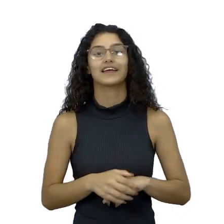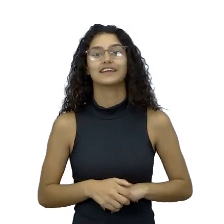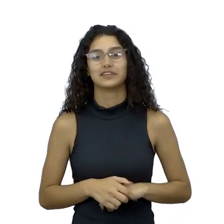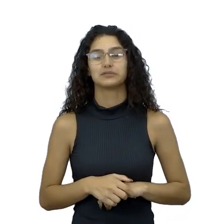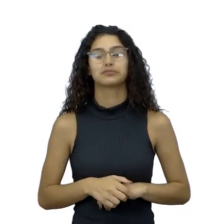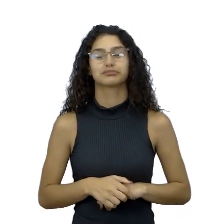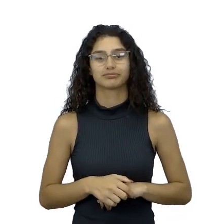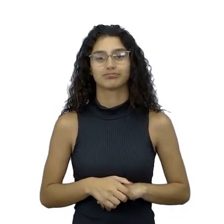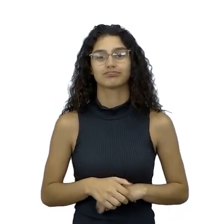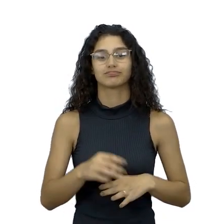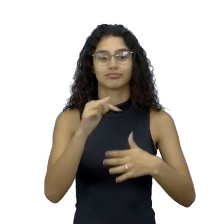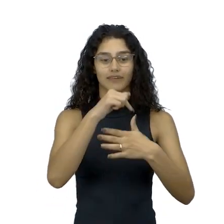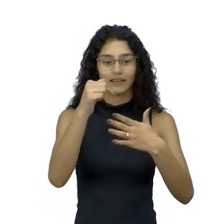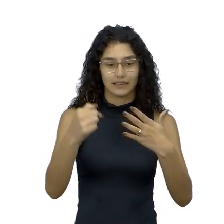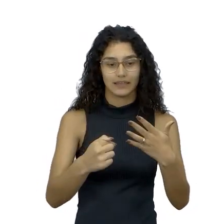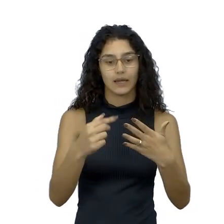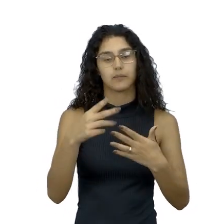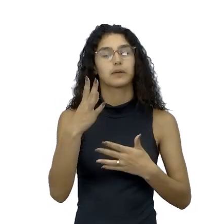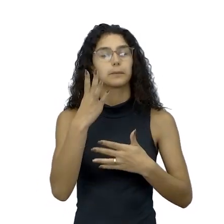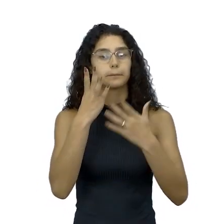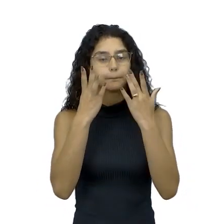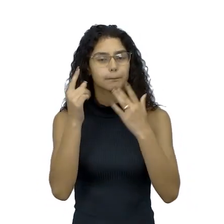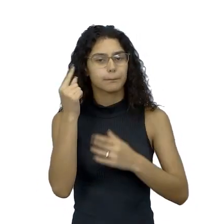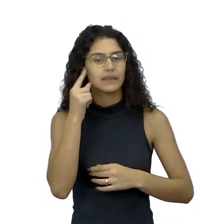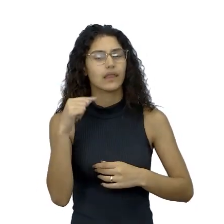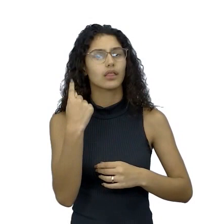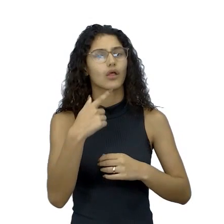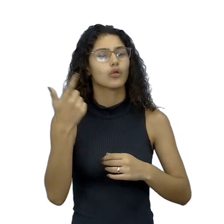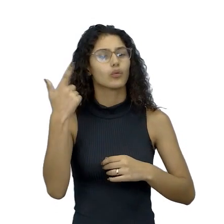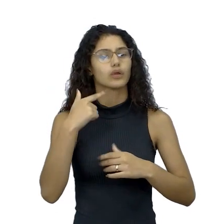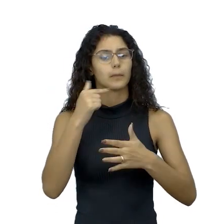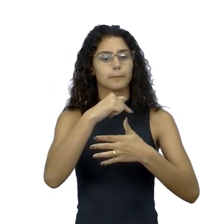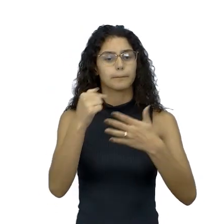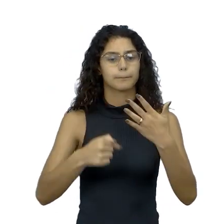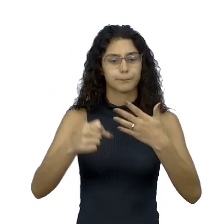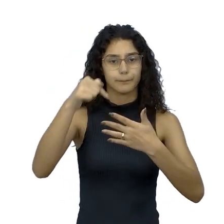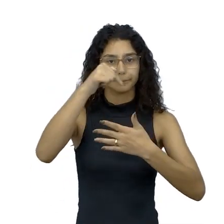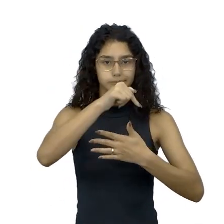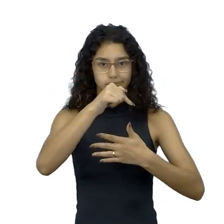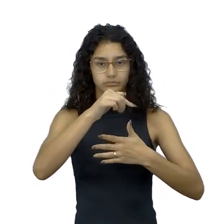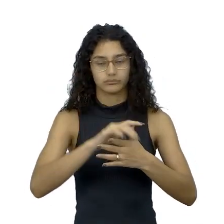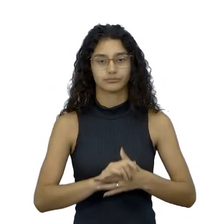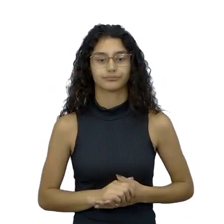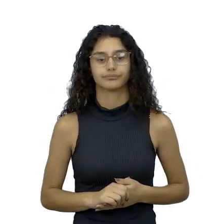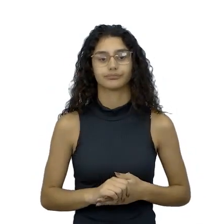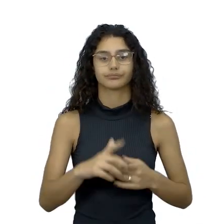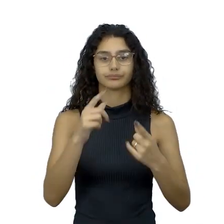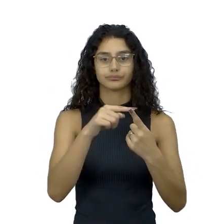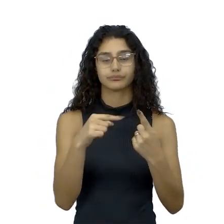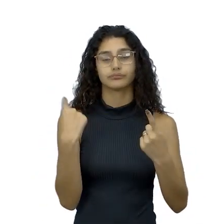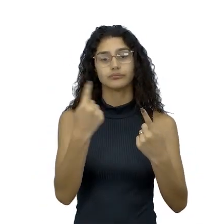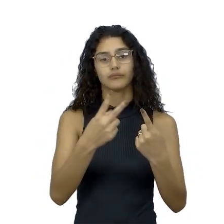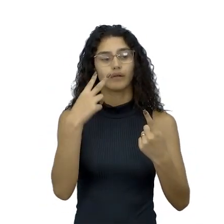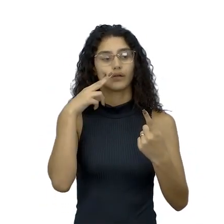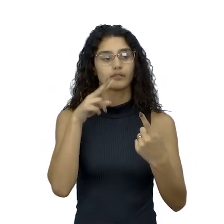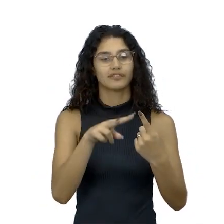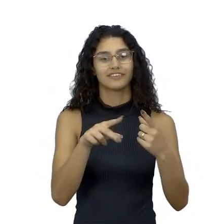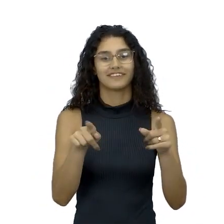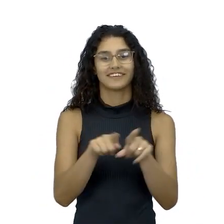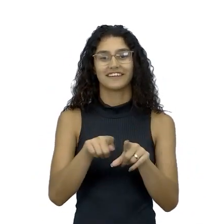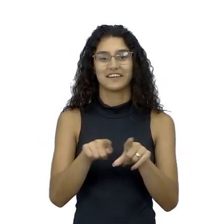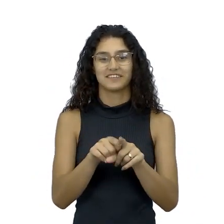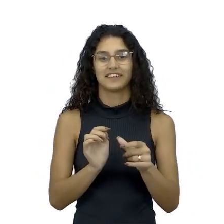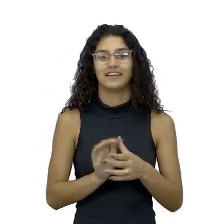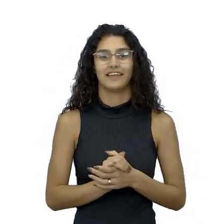coloca 3 pontos aqui para vocês pensarem e, se possível, privilegiar. Primeiro, né? Como a gente viu lá no